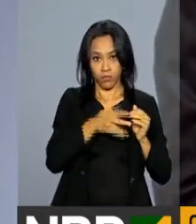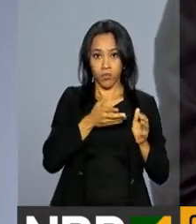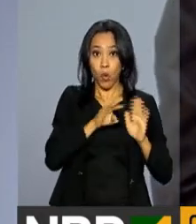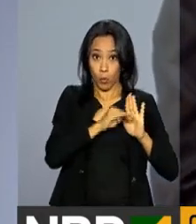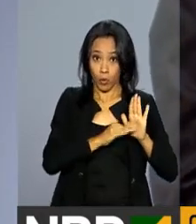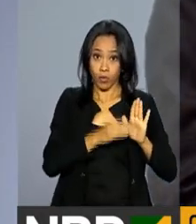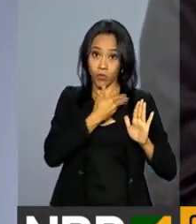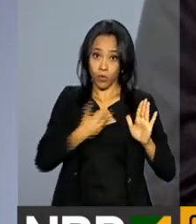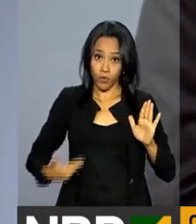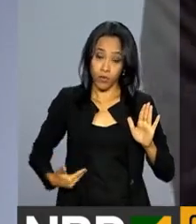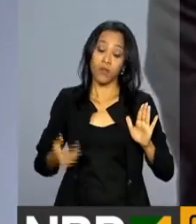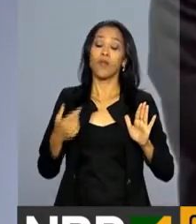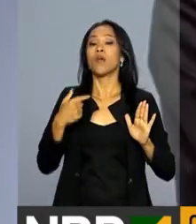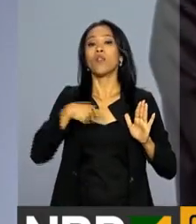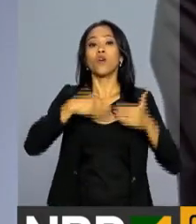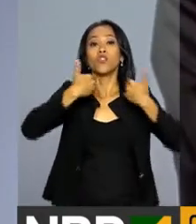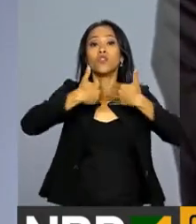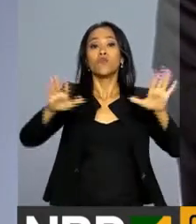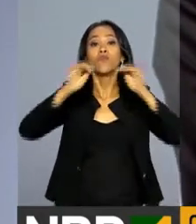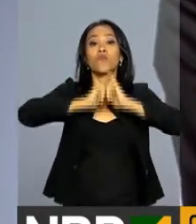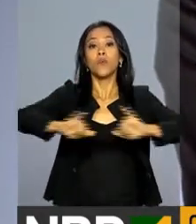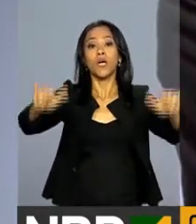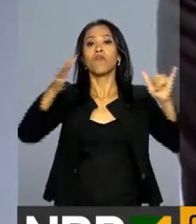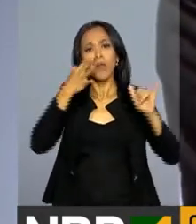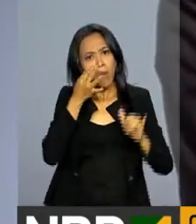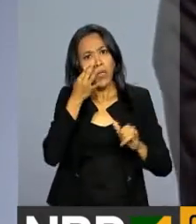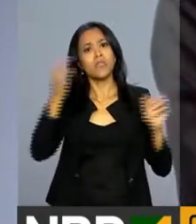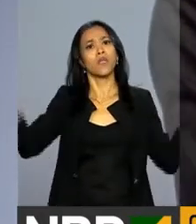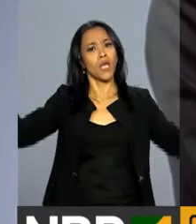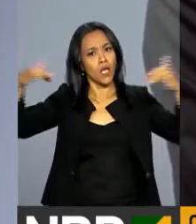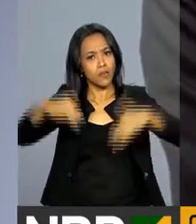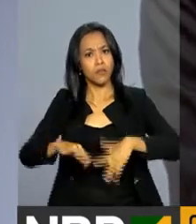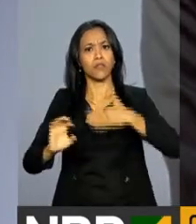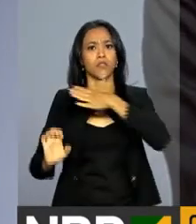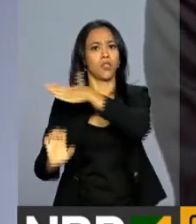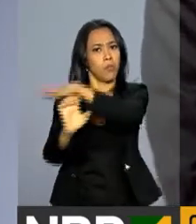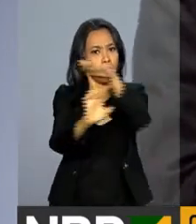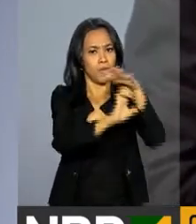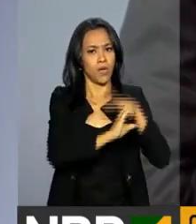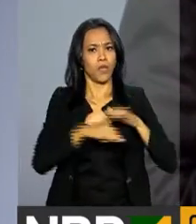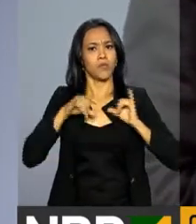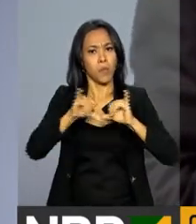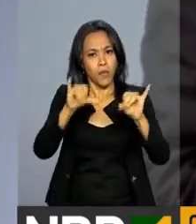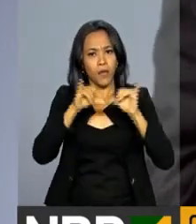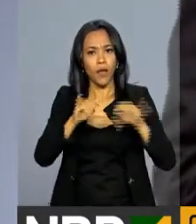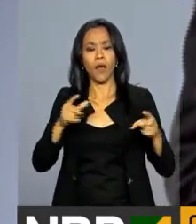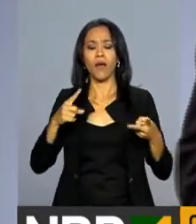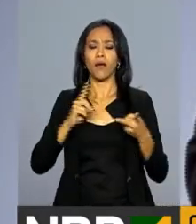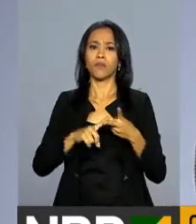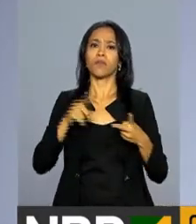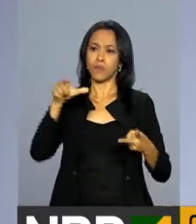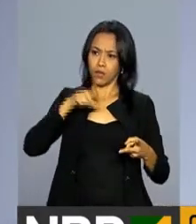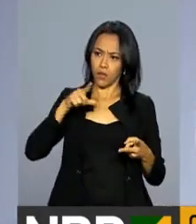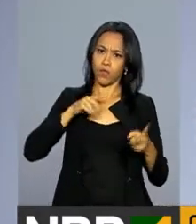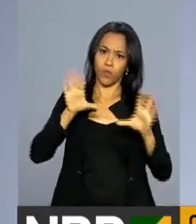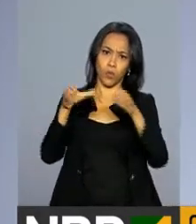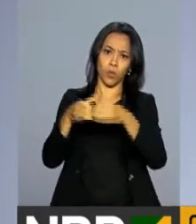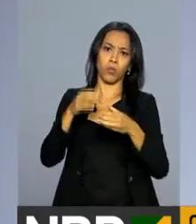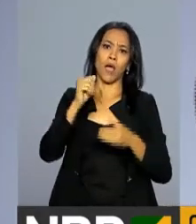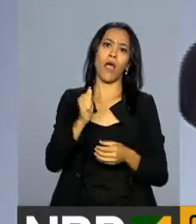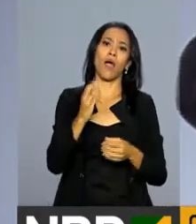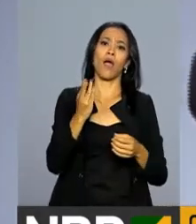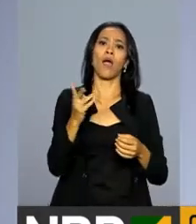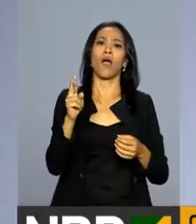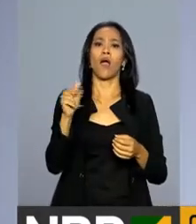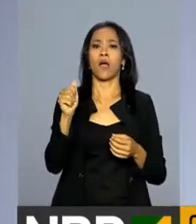presença de autoridades do supermercado sistema financeiro esteve lá a abras é para que